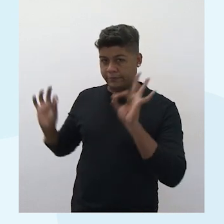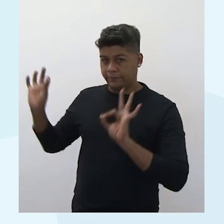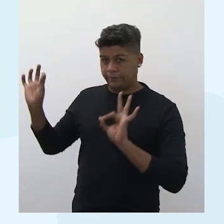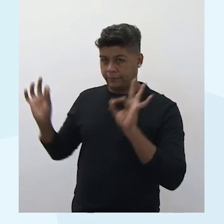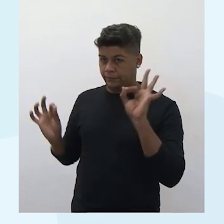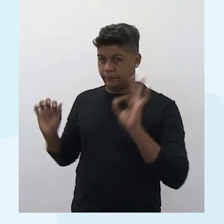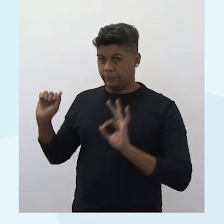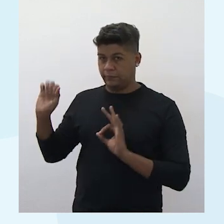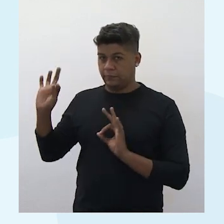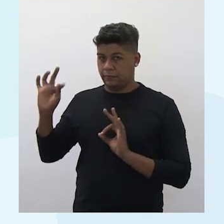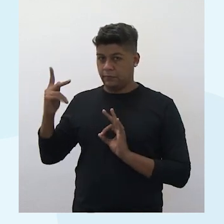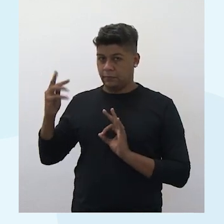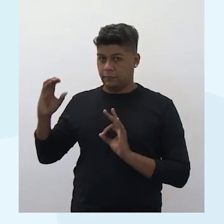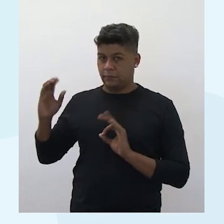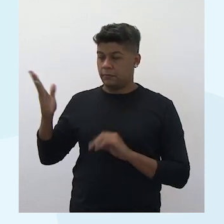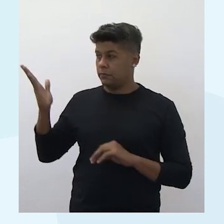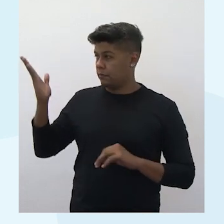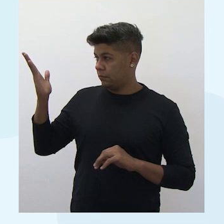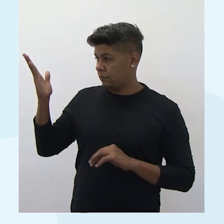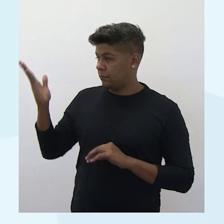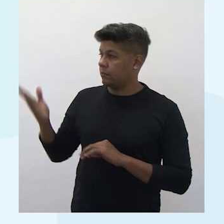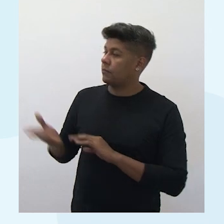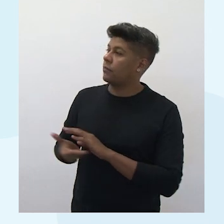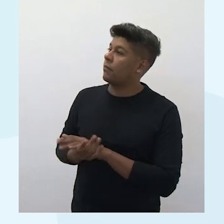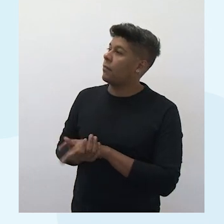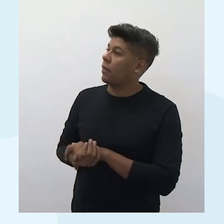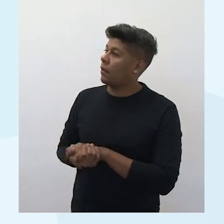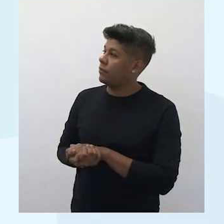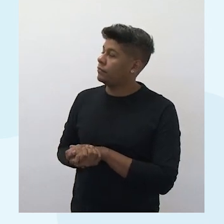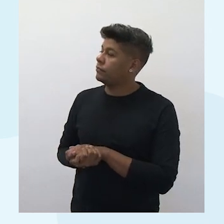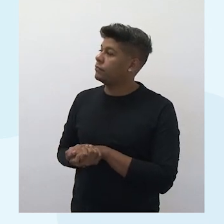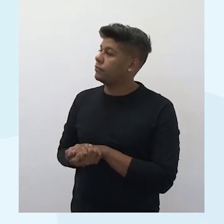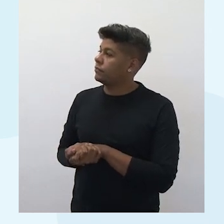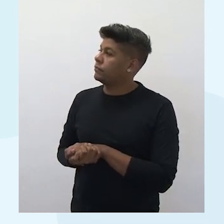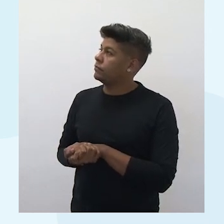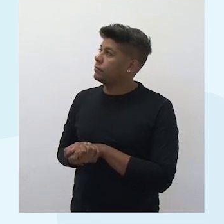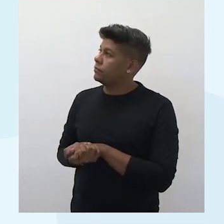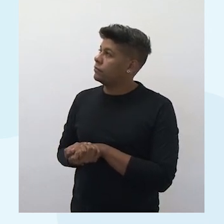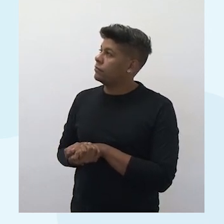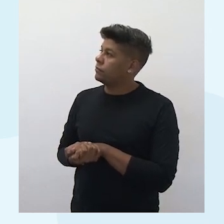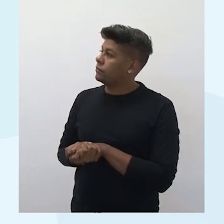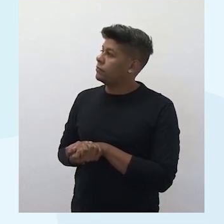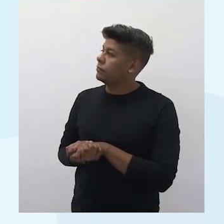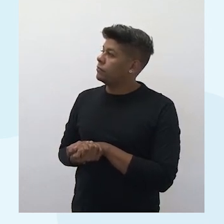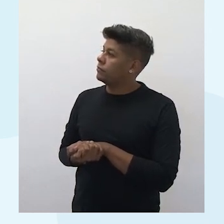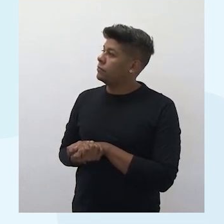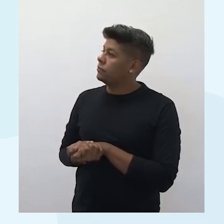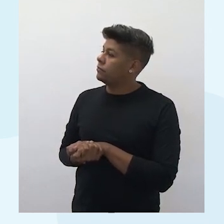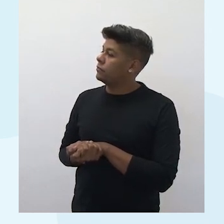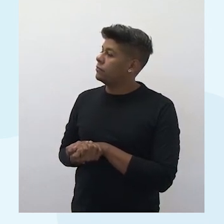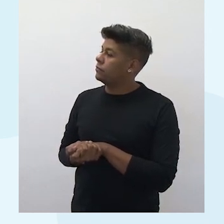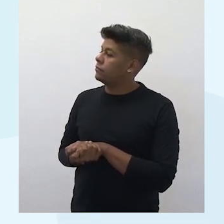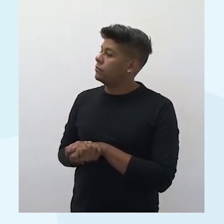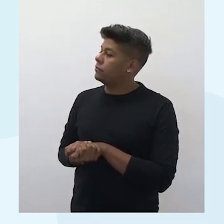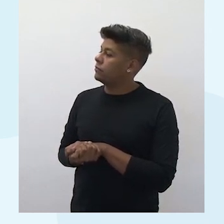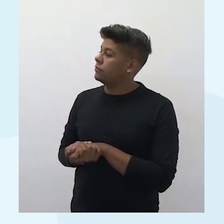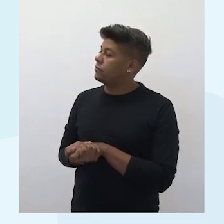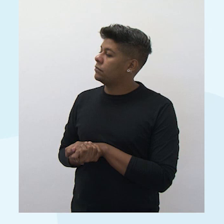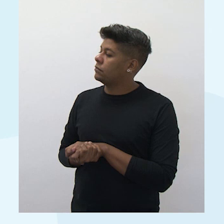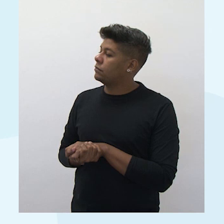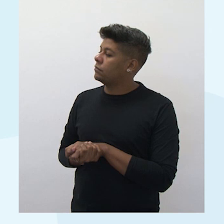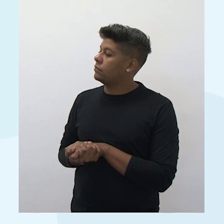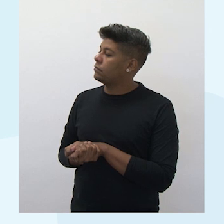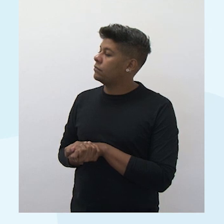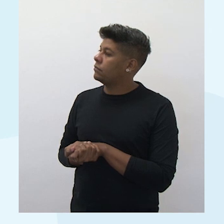tá? Na área de matemática, também colabora com a área de ciência e natureza, a Marli Silvana da Silva, que hoje está como